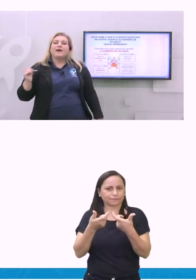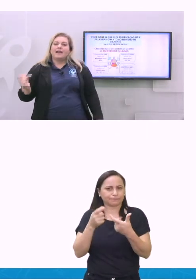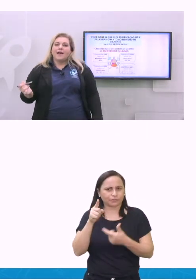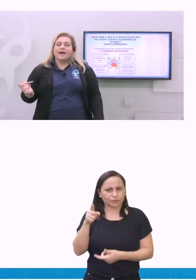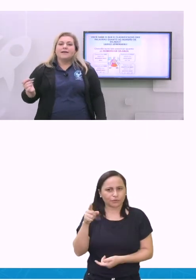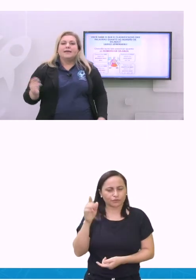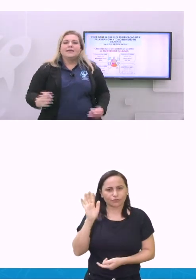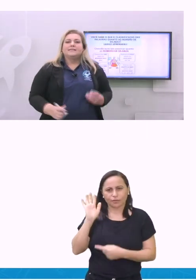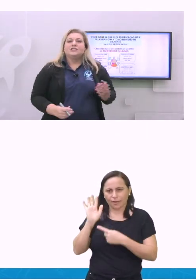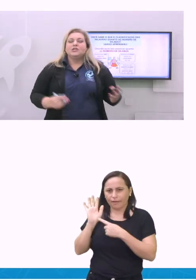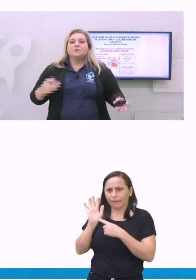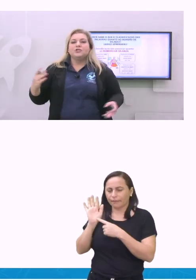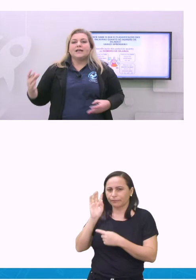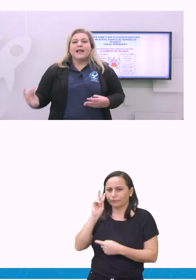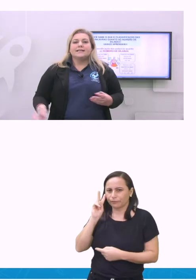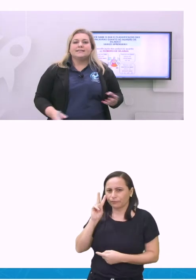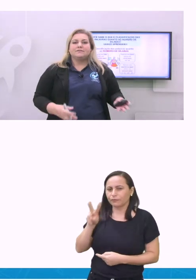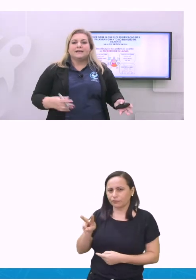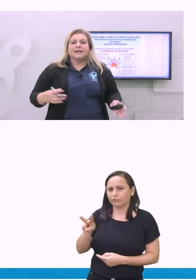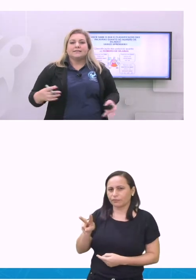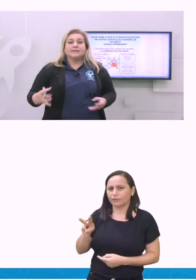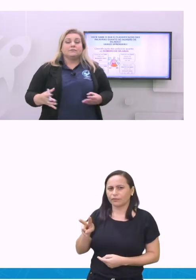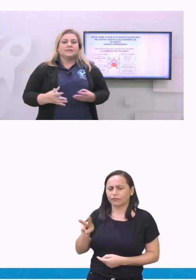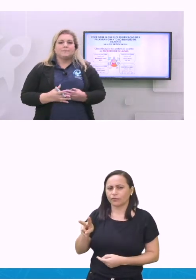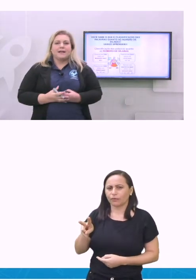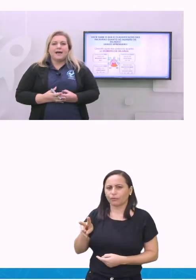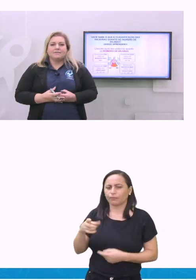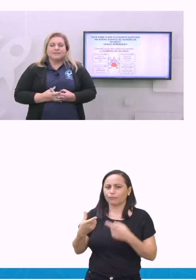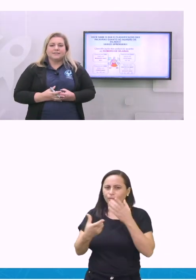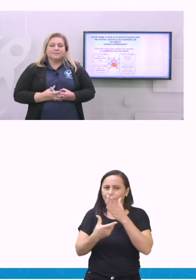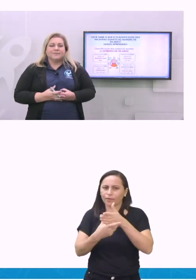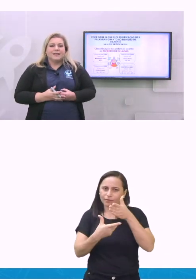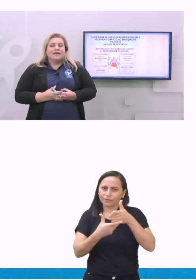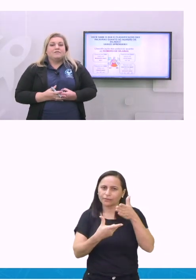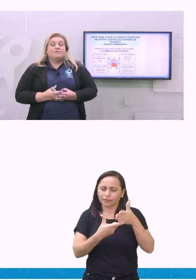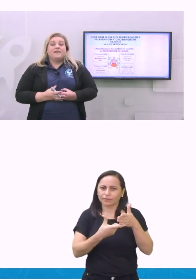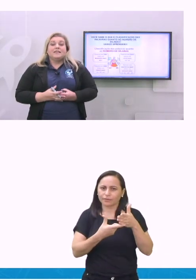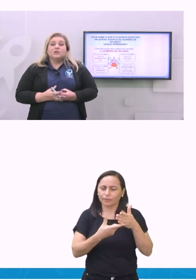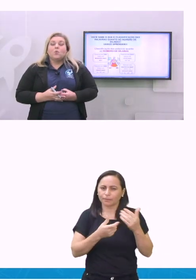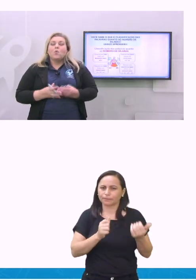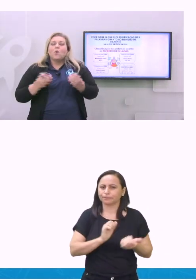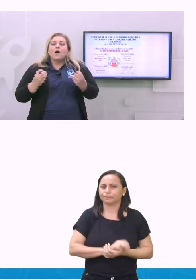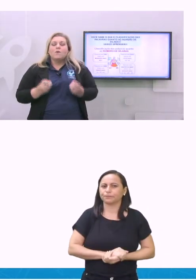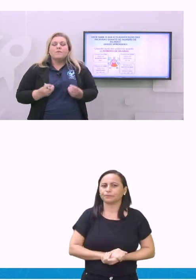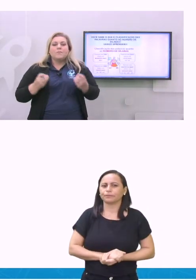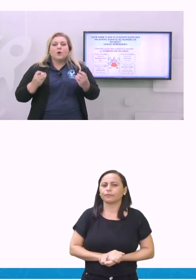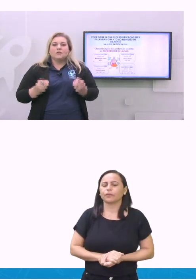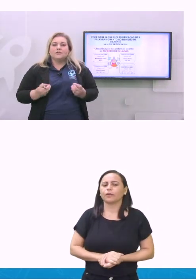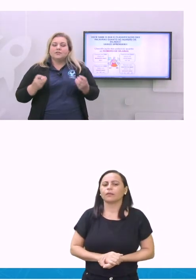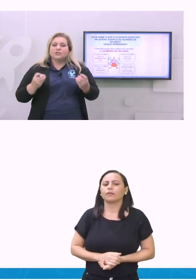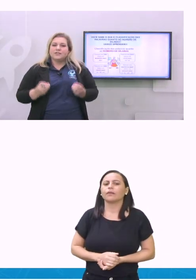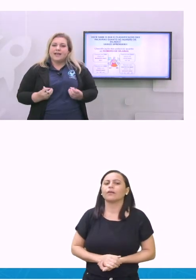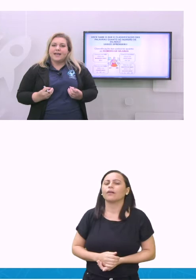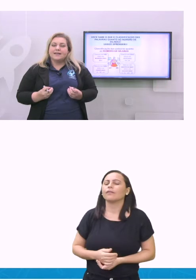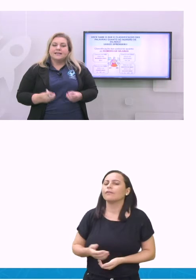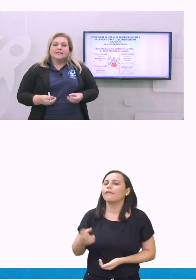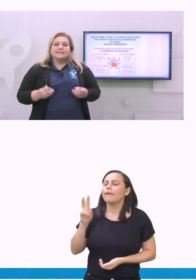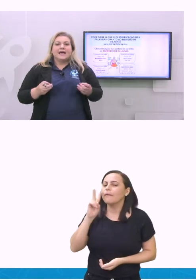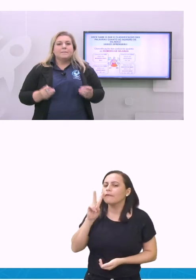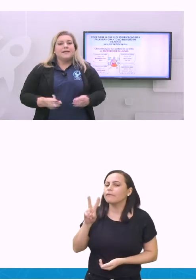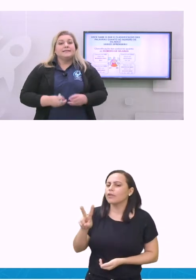ouviu falar esse tipo de classificação das palavras? Veja o quão importante